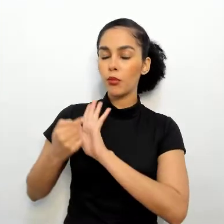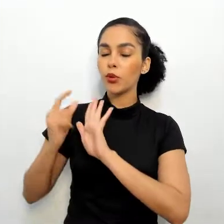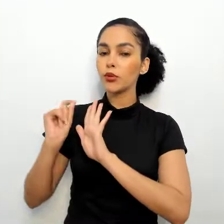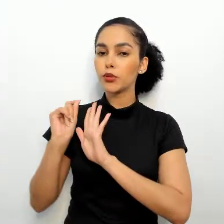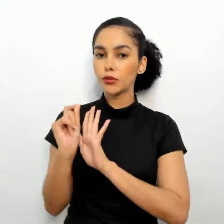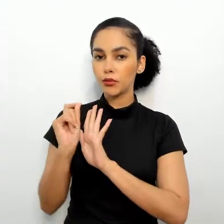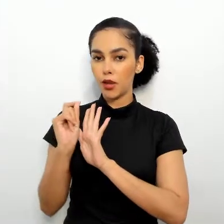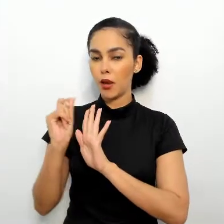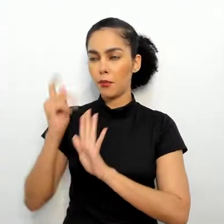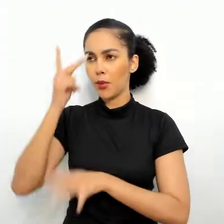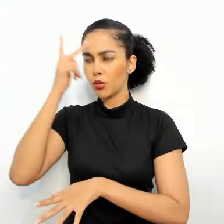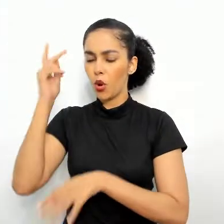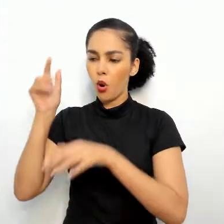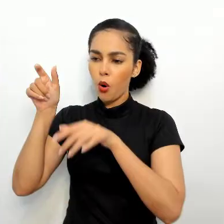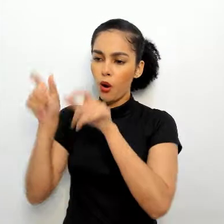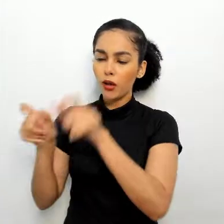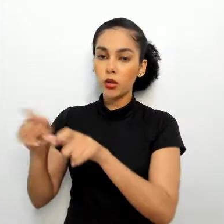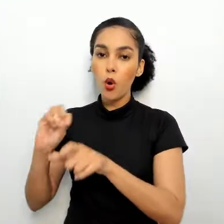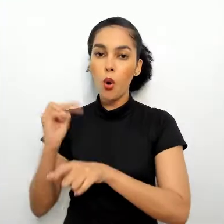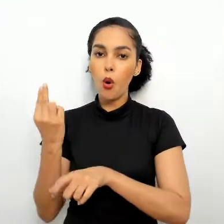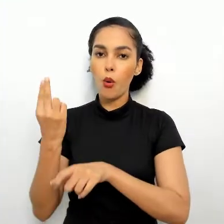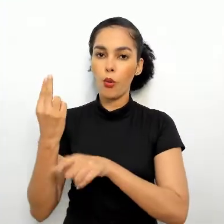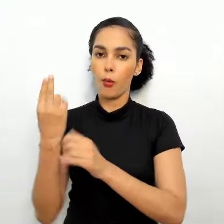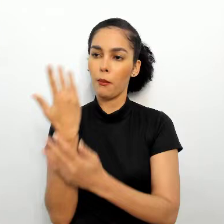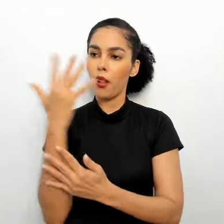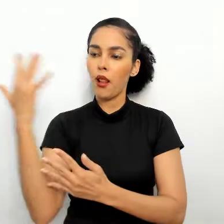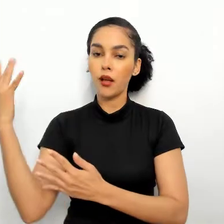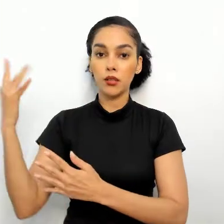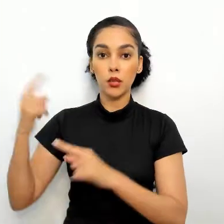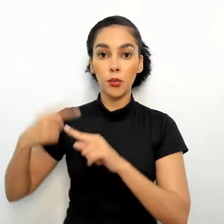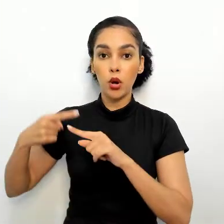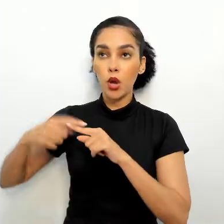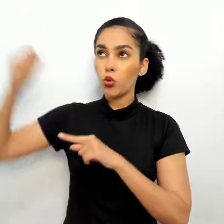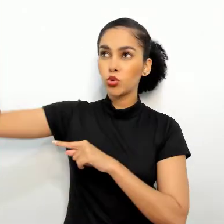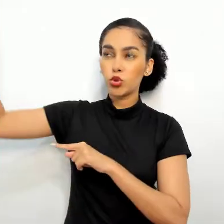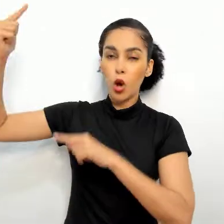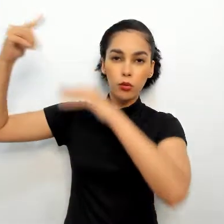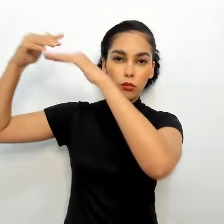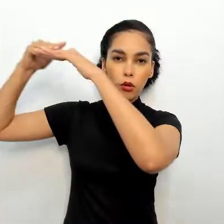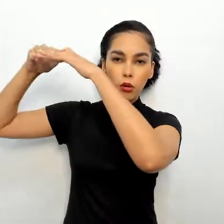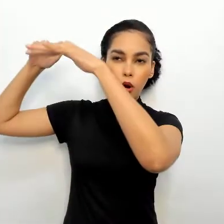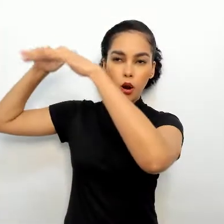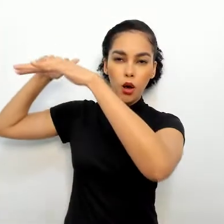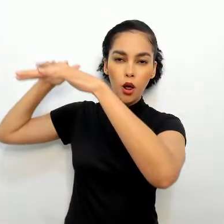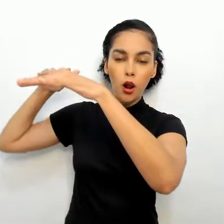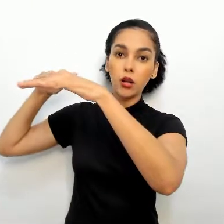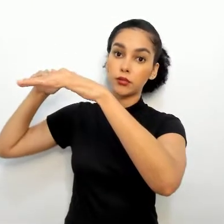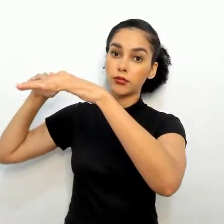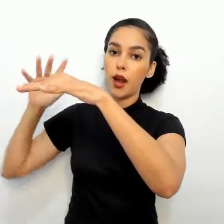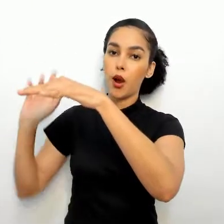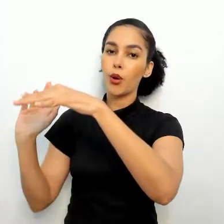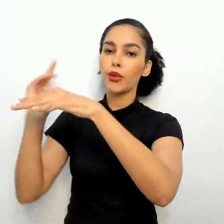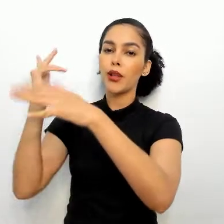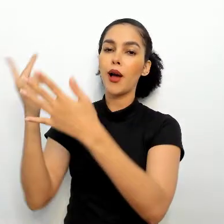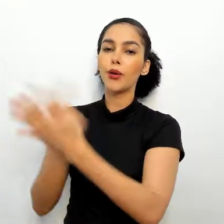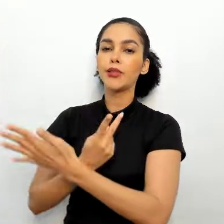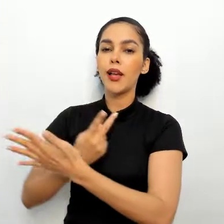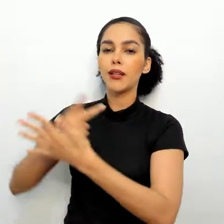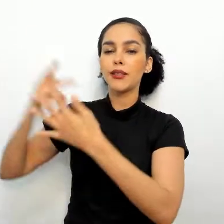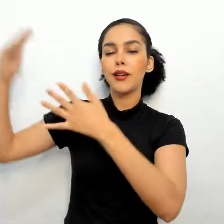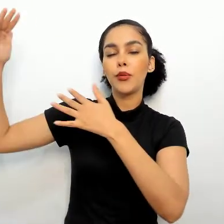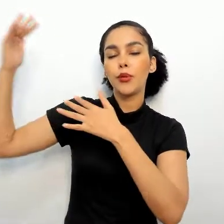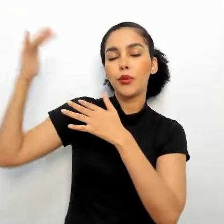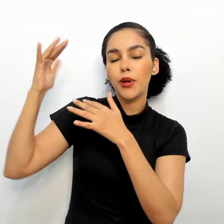há uma quebra da quantidade de luz, dependendo da posição do sol. É feito como um estrado de vigas iguais,